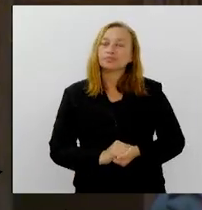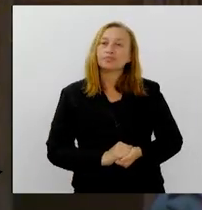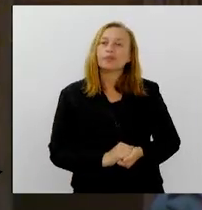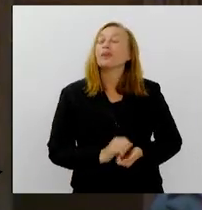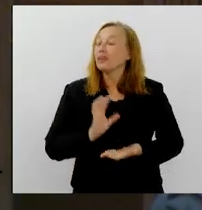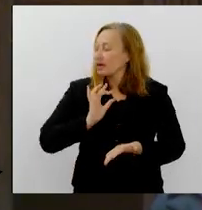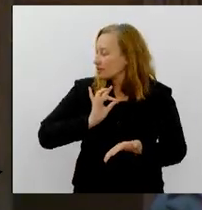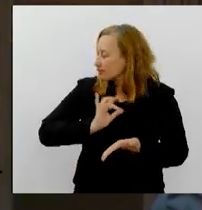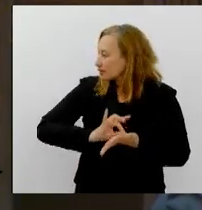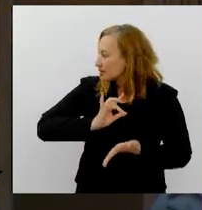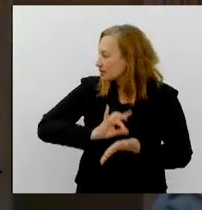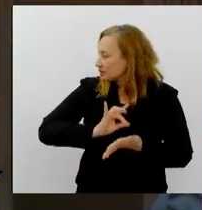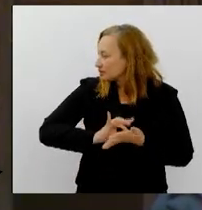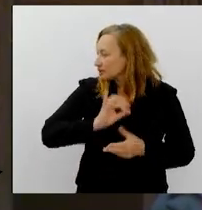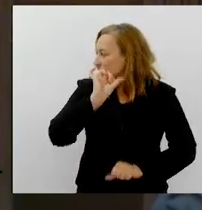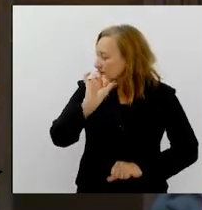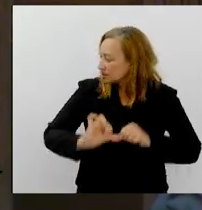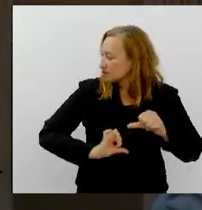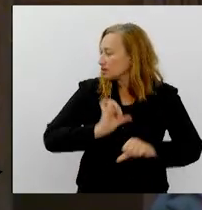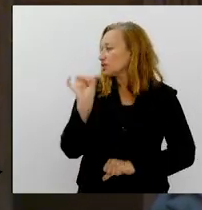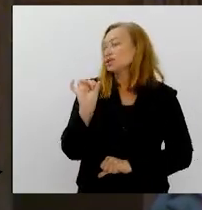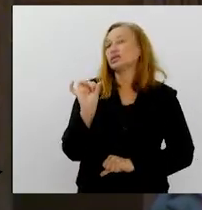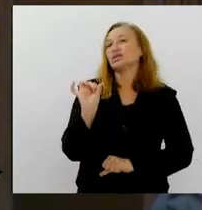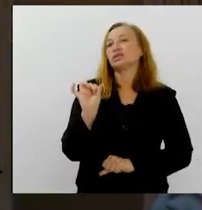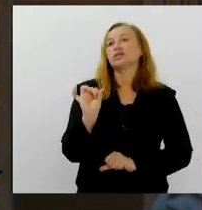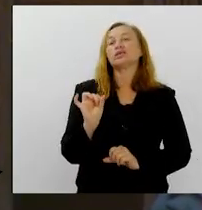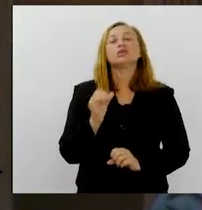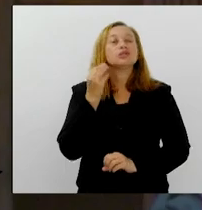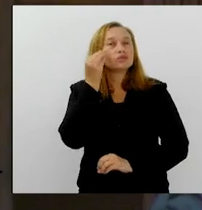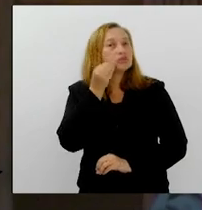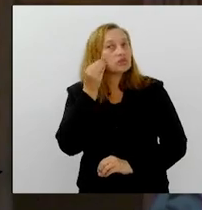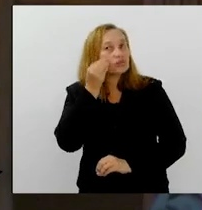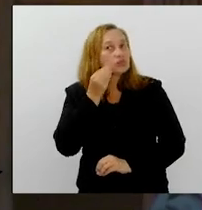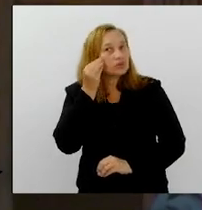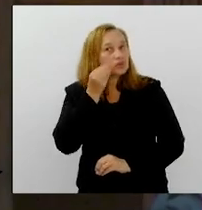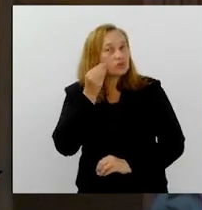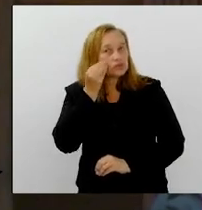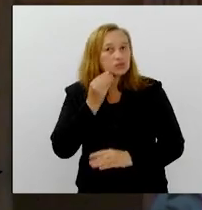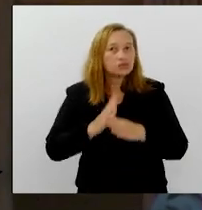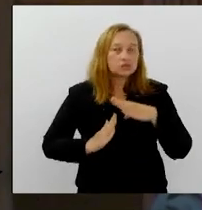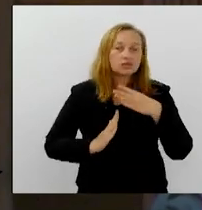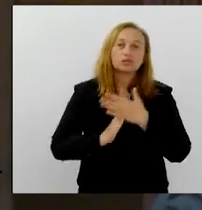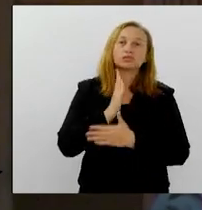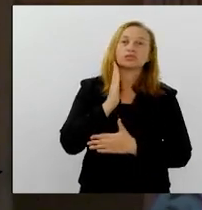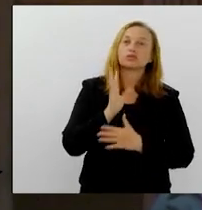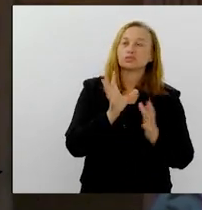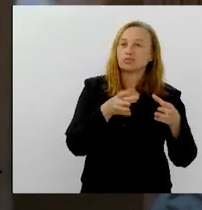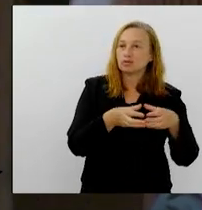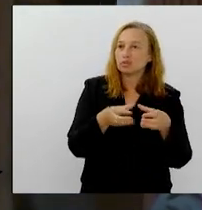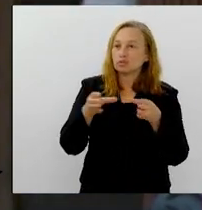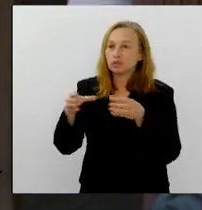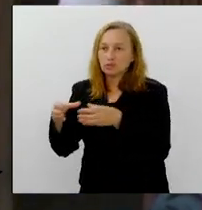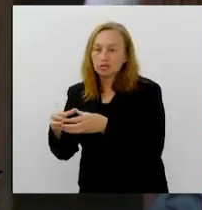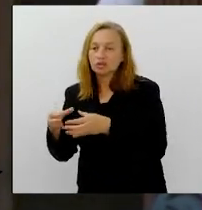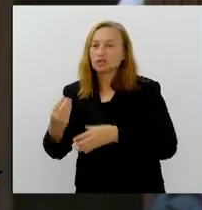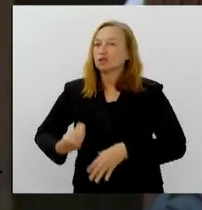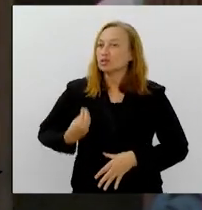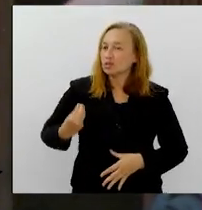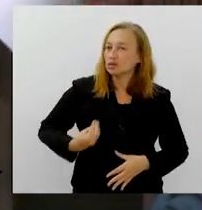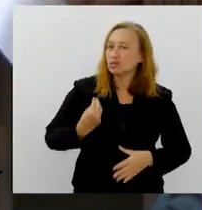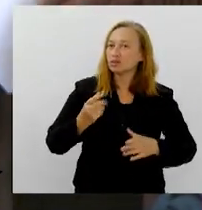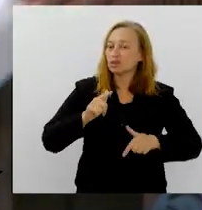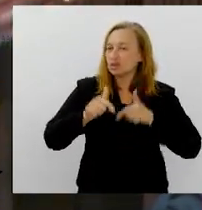verdadeiras transformações e experiências de irrupção nos territórios em que vivem,